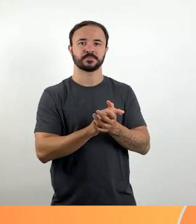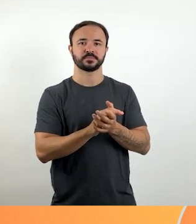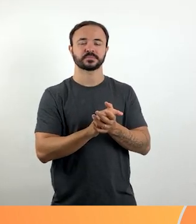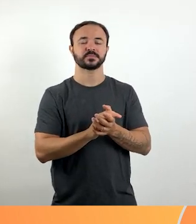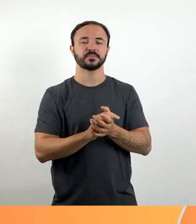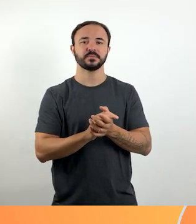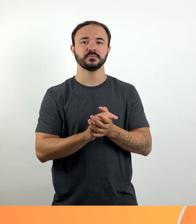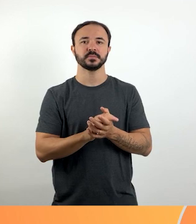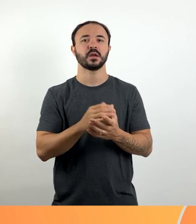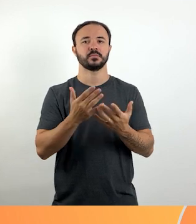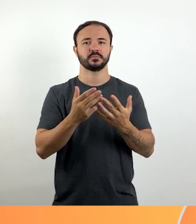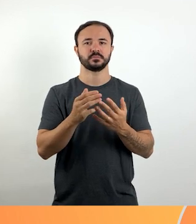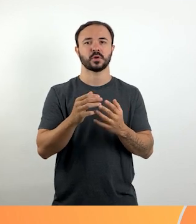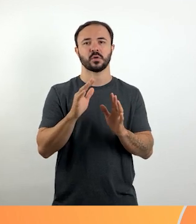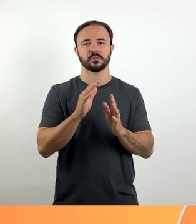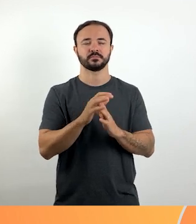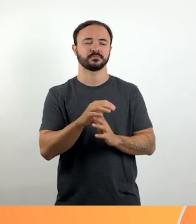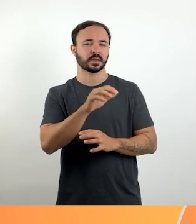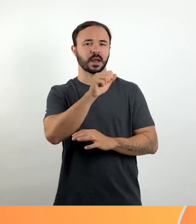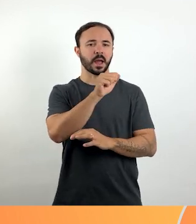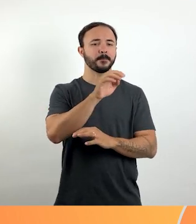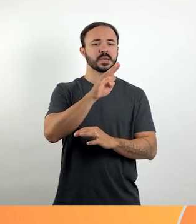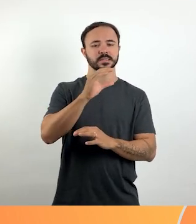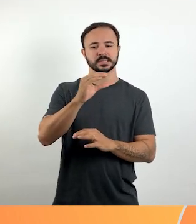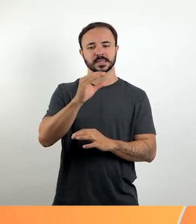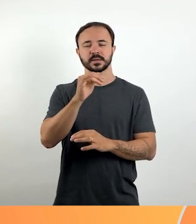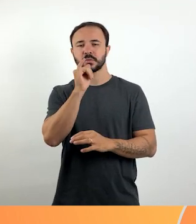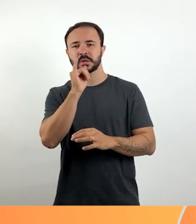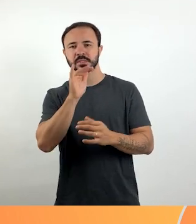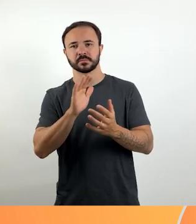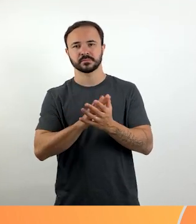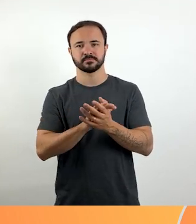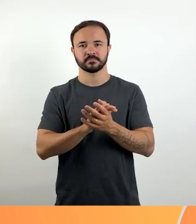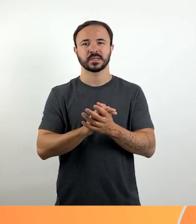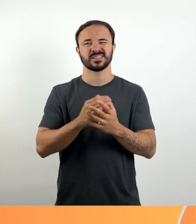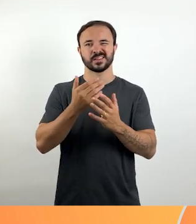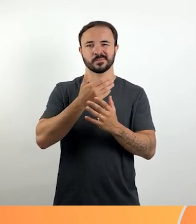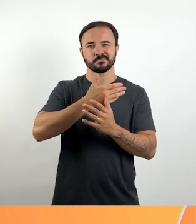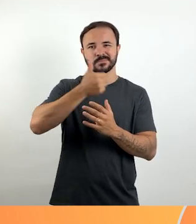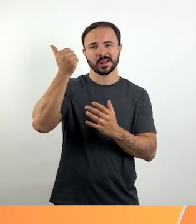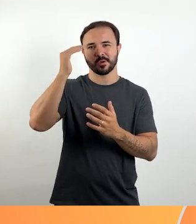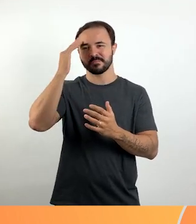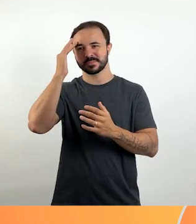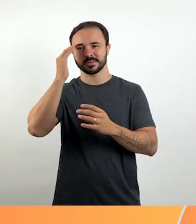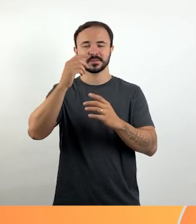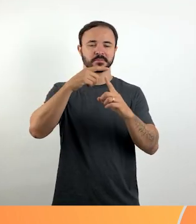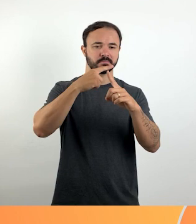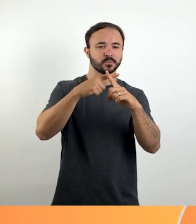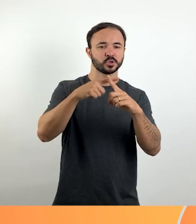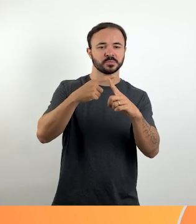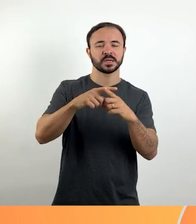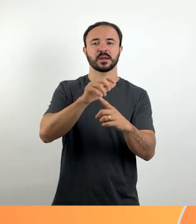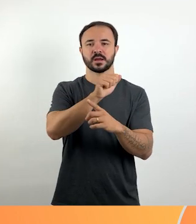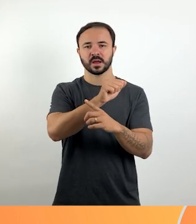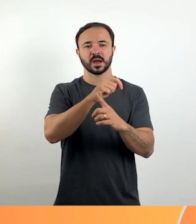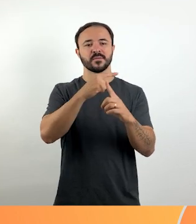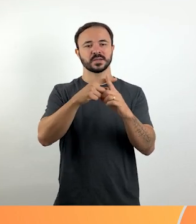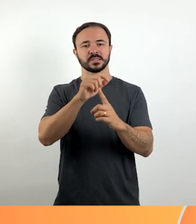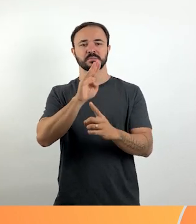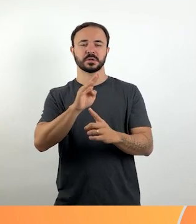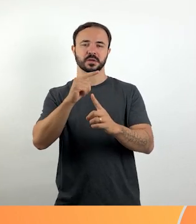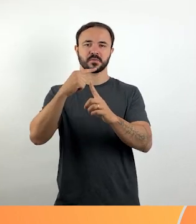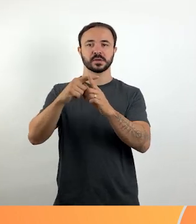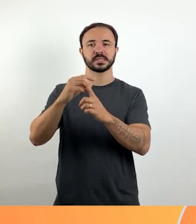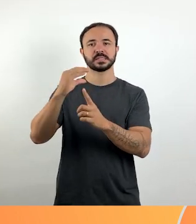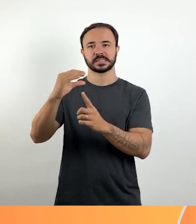vezes B. Vou colocar ABC, D, que já dá para a gente saber que está multiplicando, né? A vezes B vezes